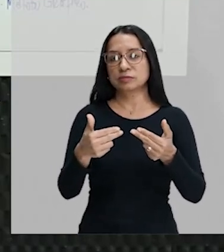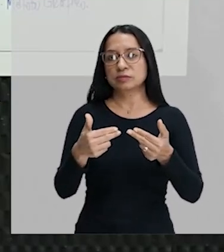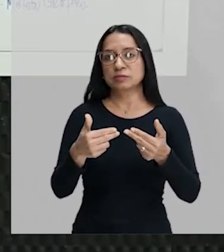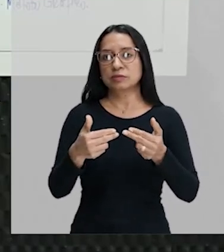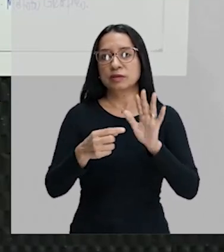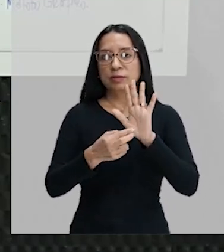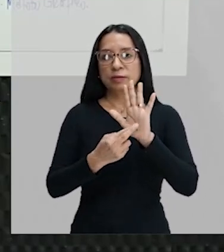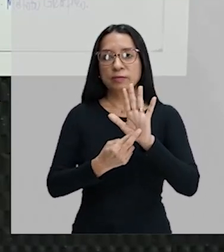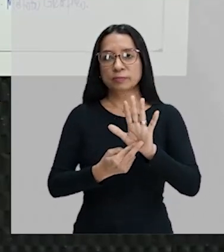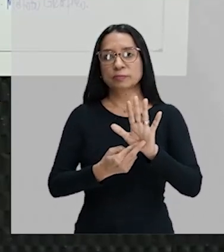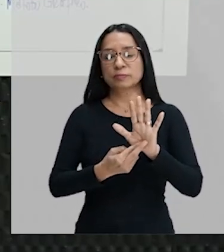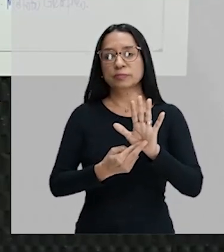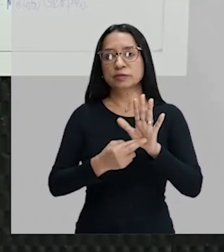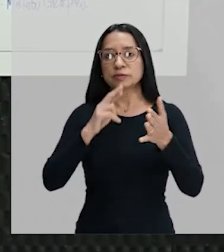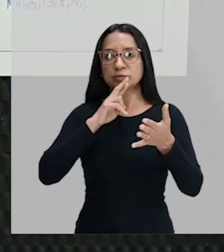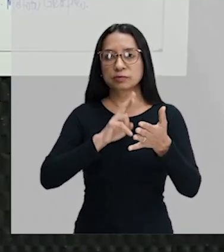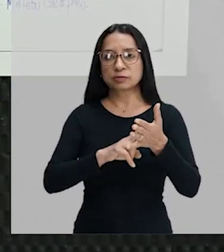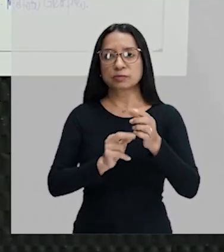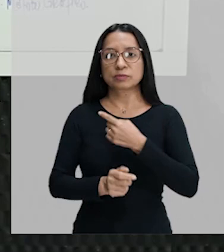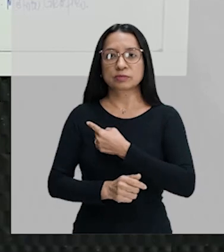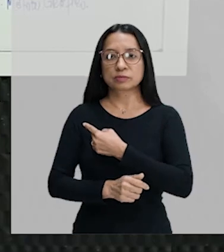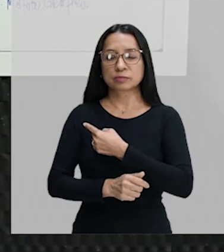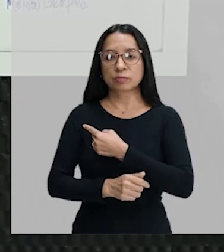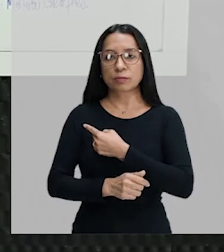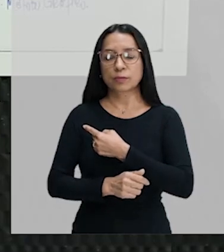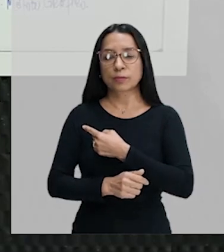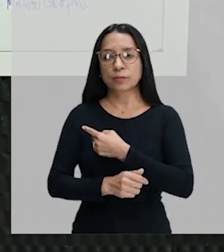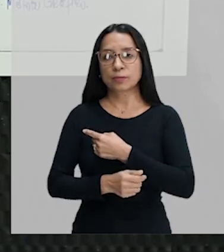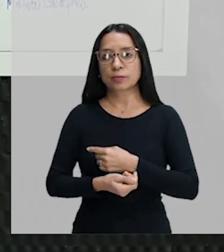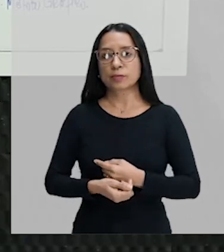eles representam a solução aí